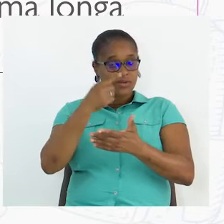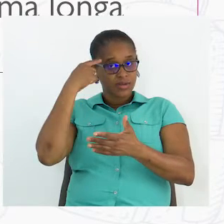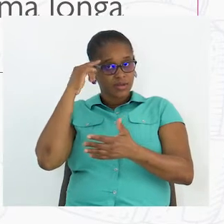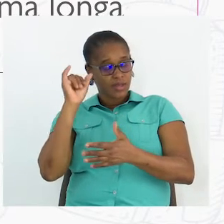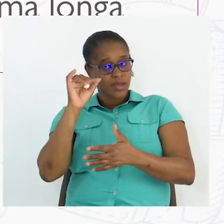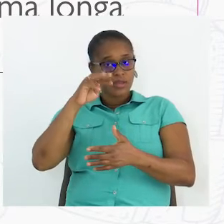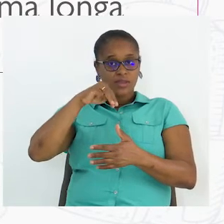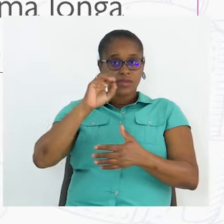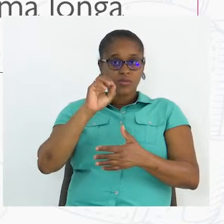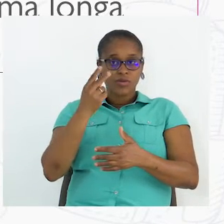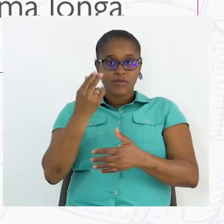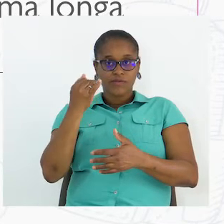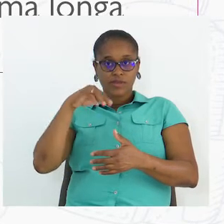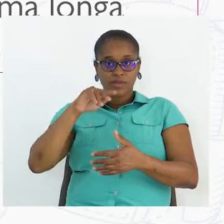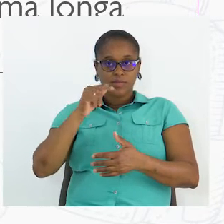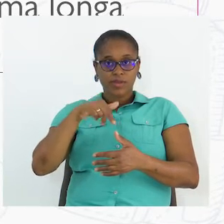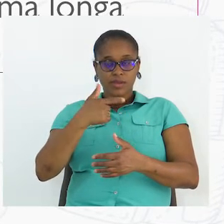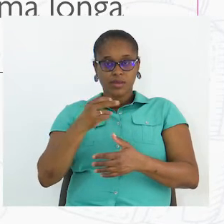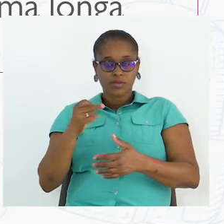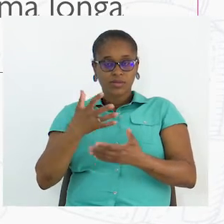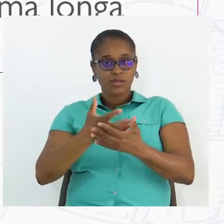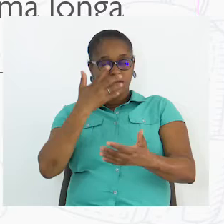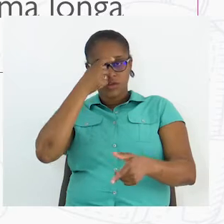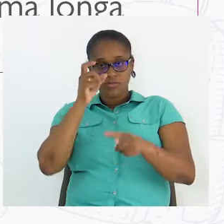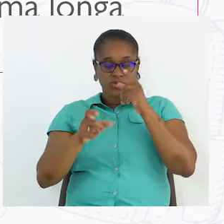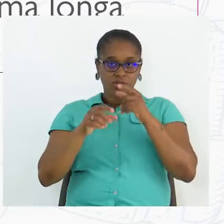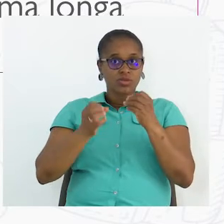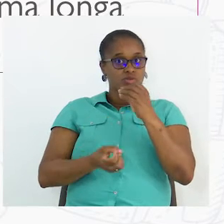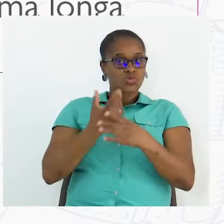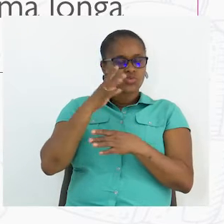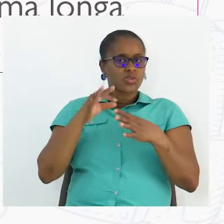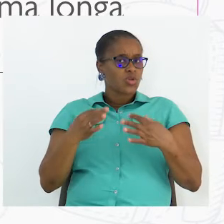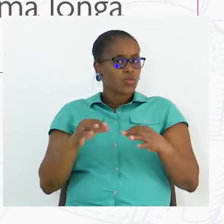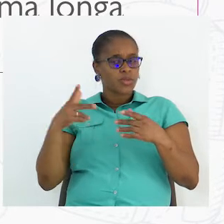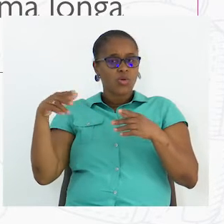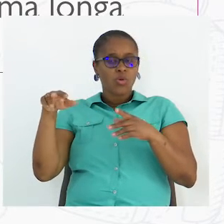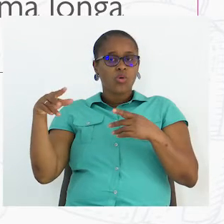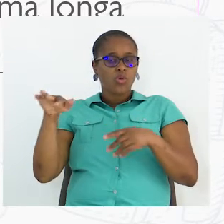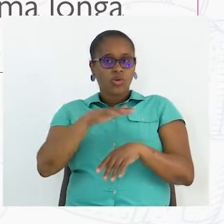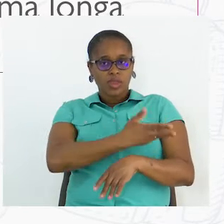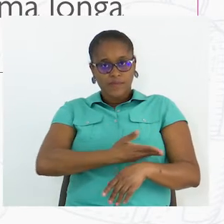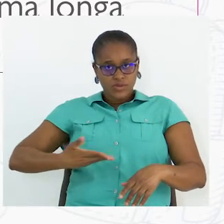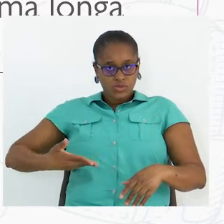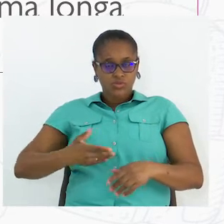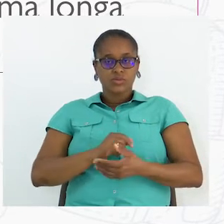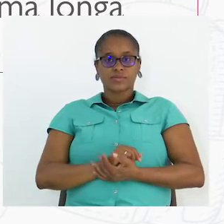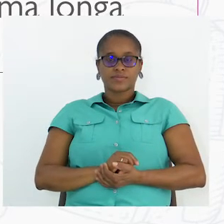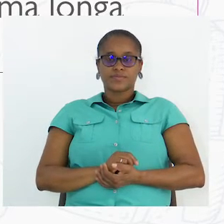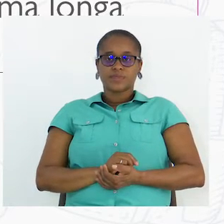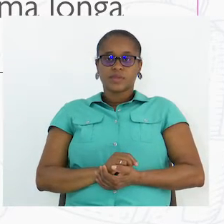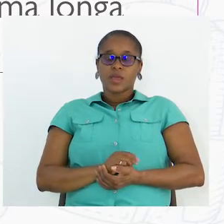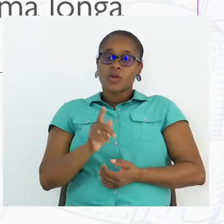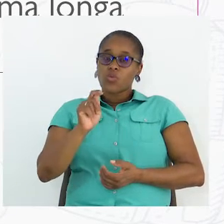movimento. Destaca uma personagem que surge normalmente cortada pela cintura. É